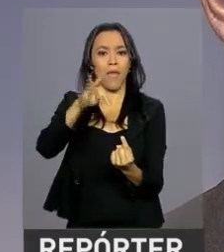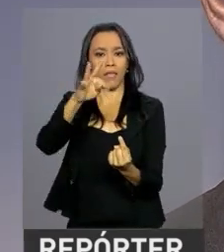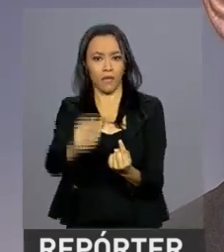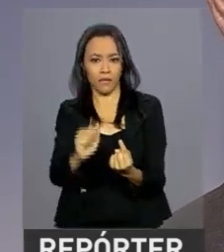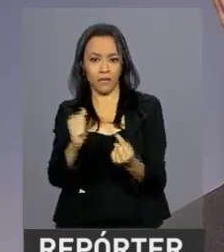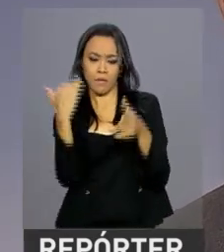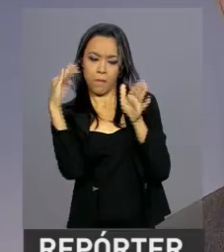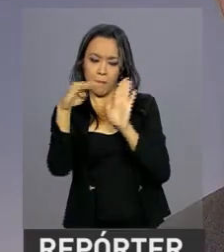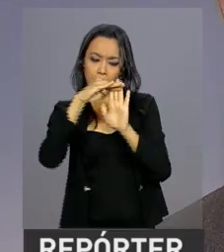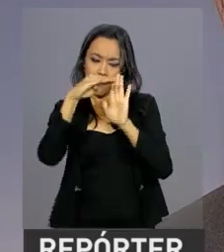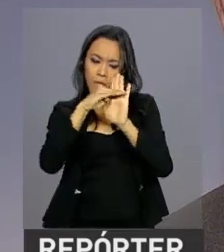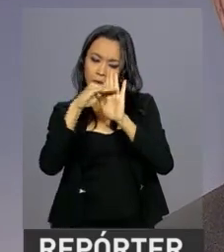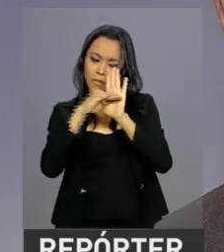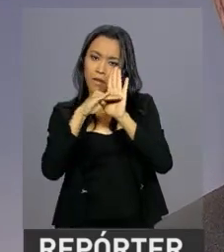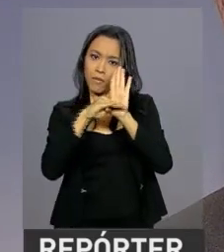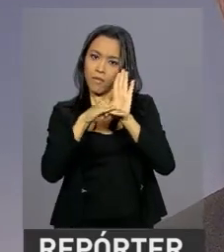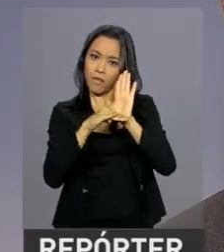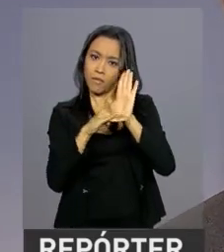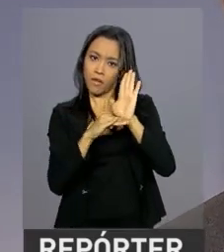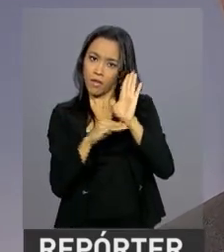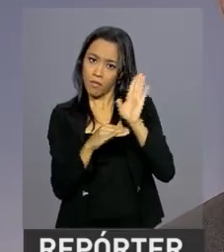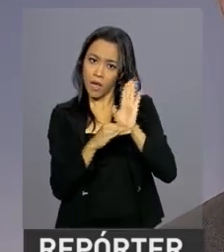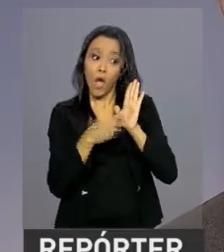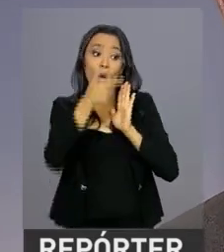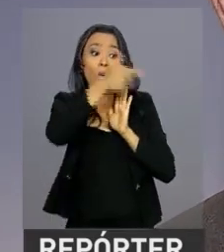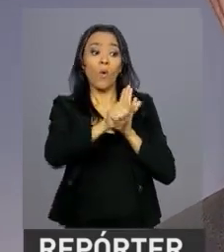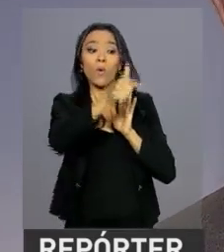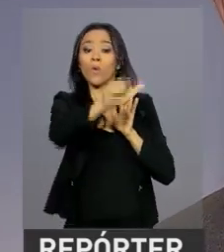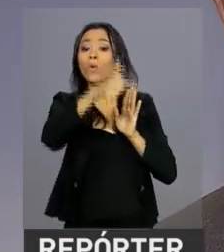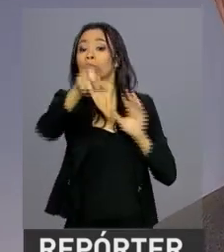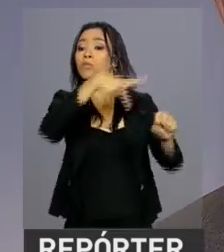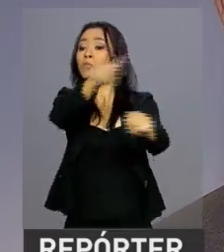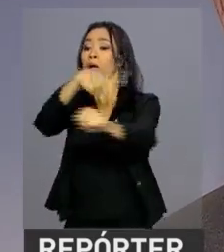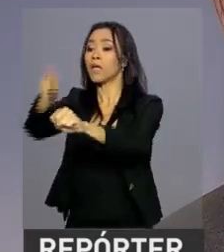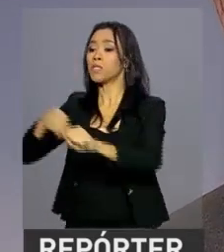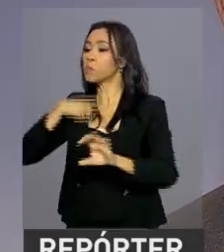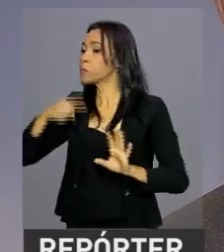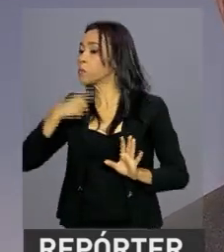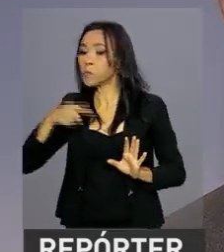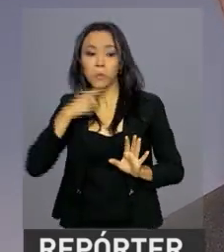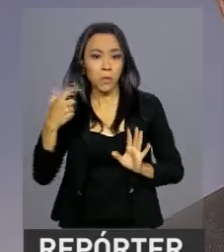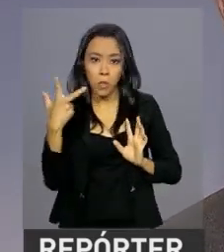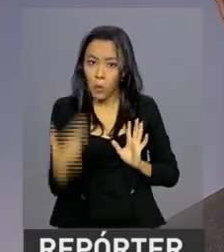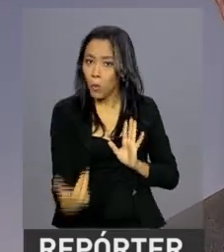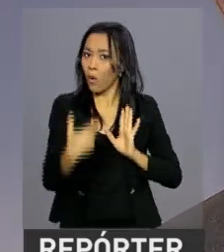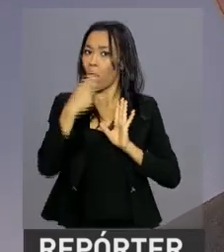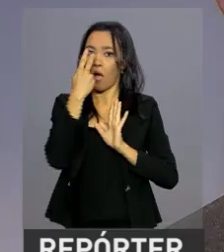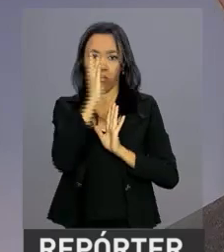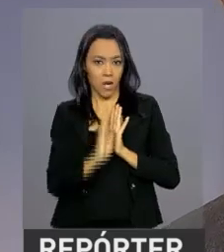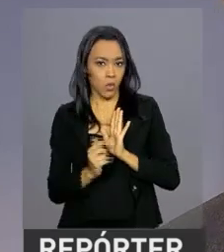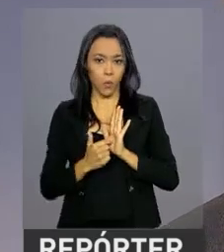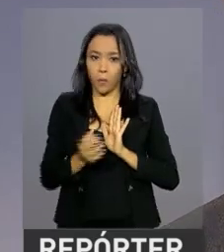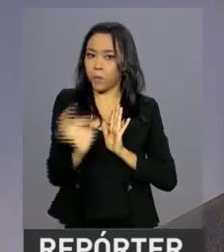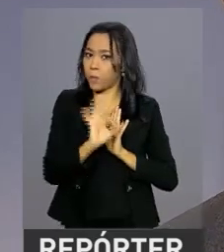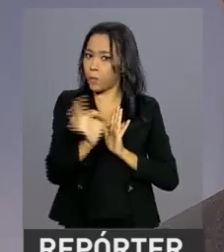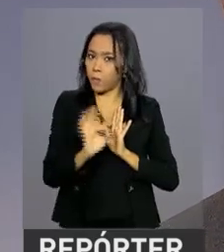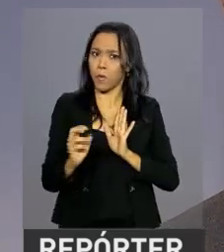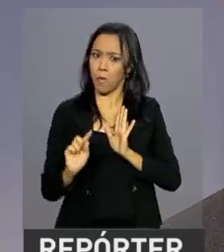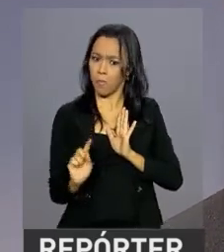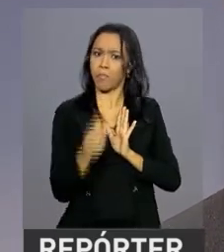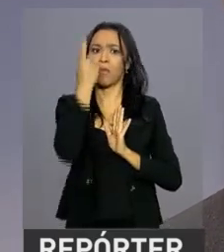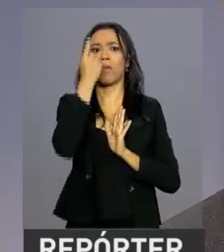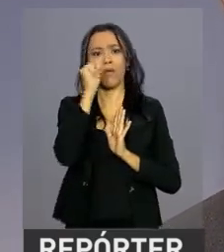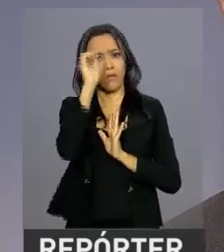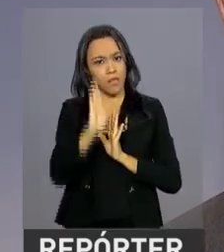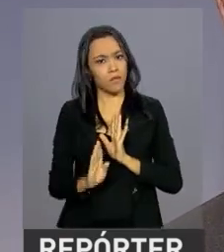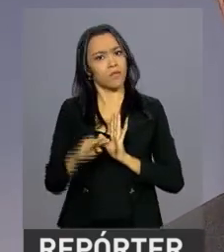ambiciosas. Países em desenvolvimento em geral não apresentavam metas absolutas. O Brasil, sim, se adiantou